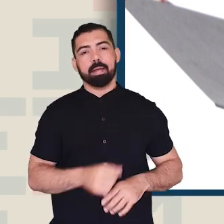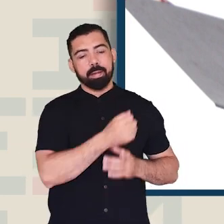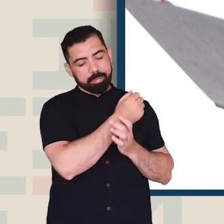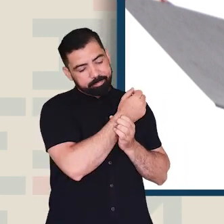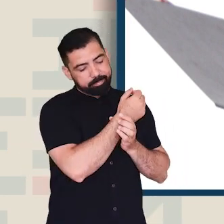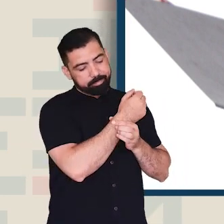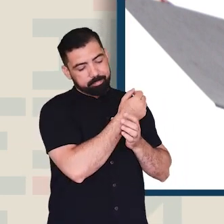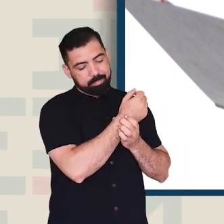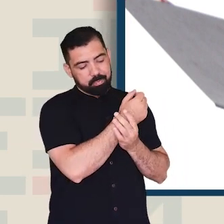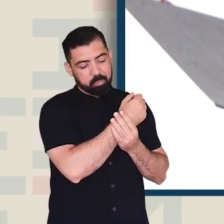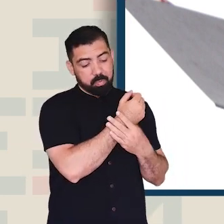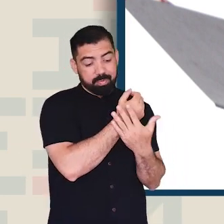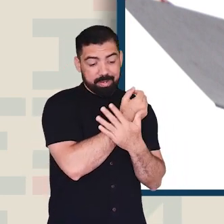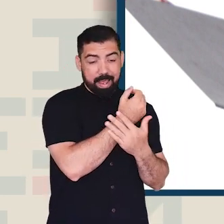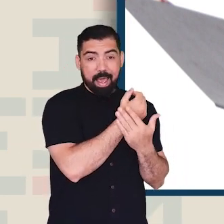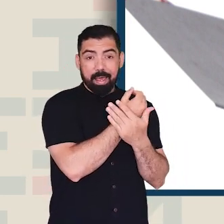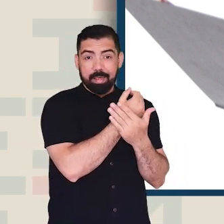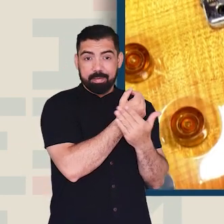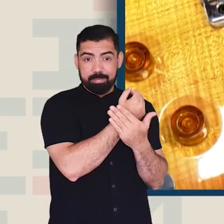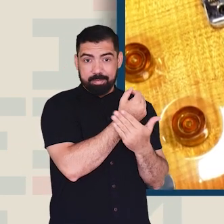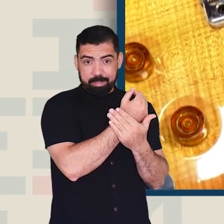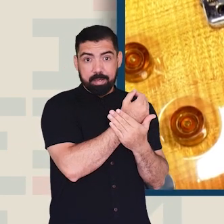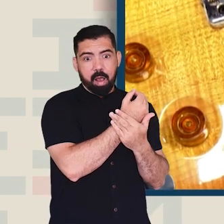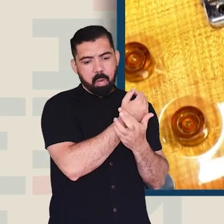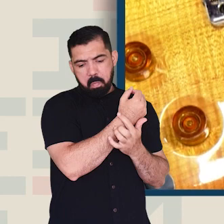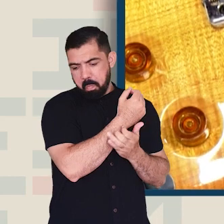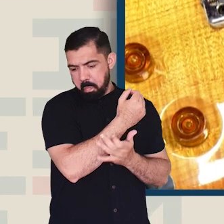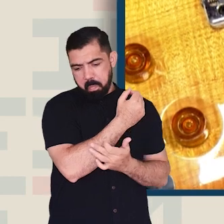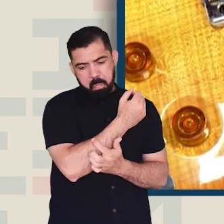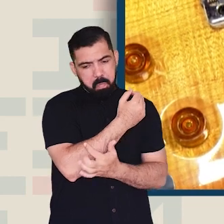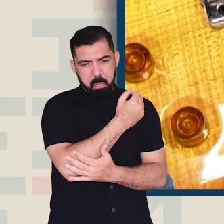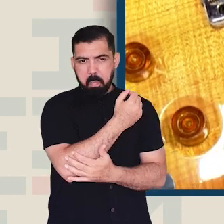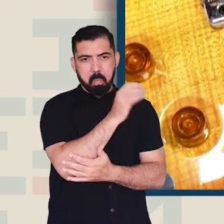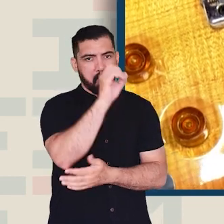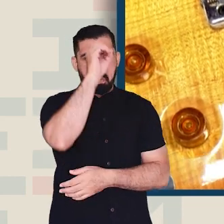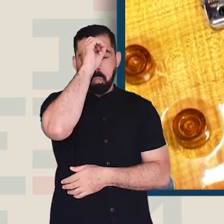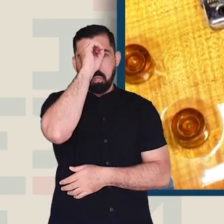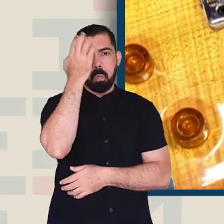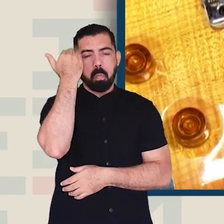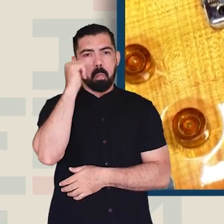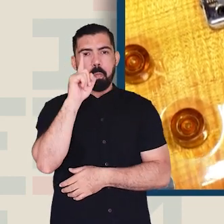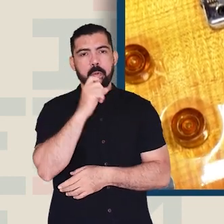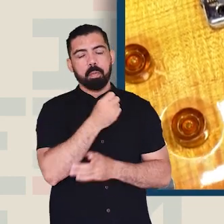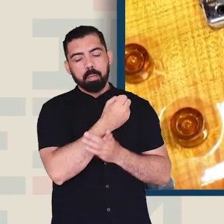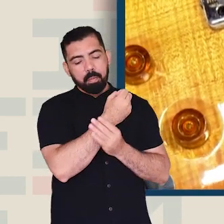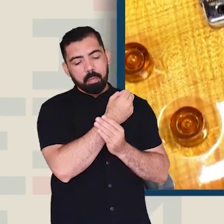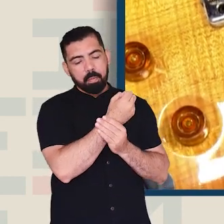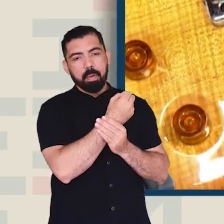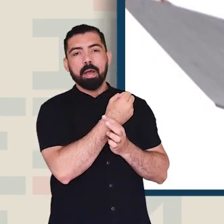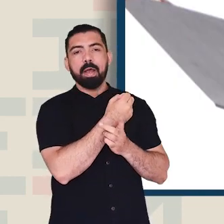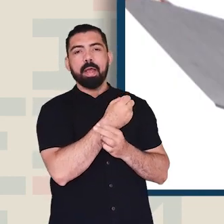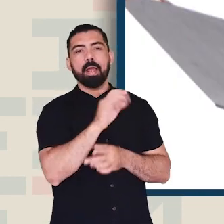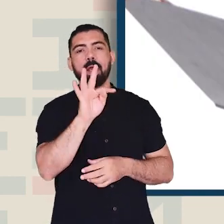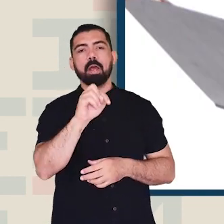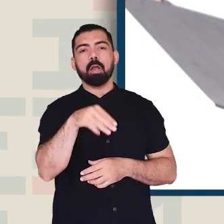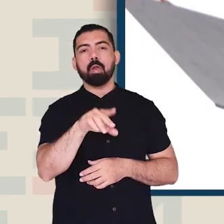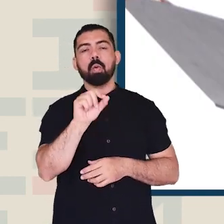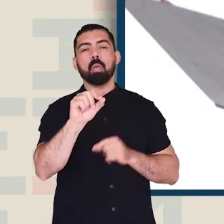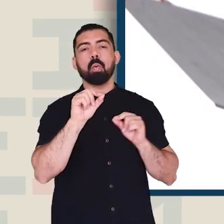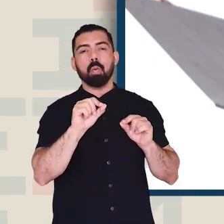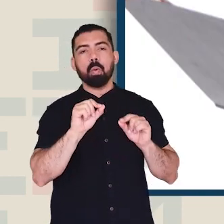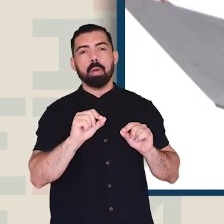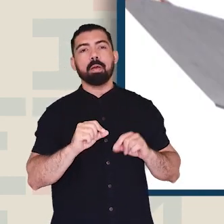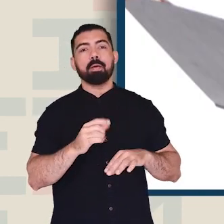Ré, né? Ou então Sol, Dó, Ré, Lá maior, Mi. Ou seja, são tonalidades onde as cordas